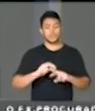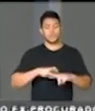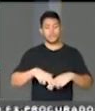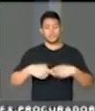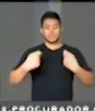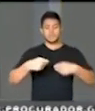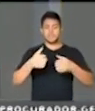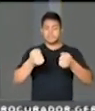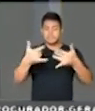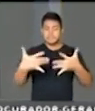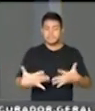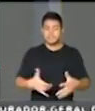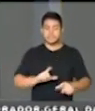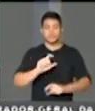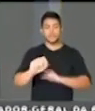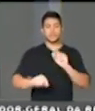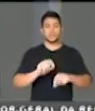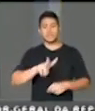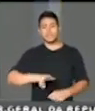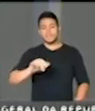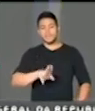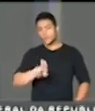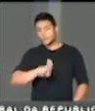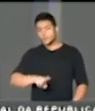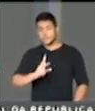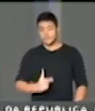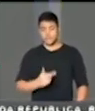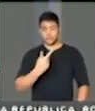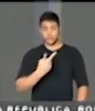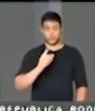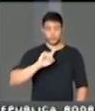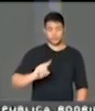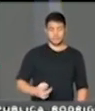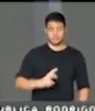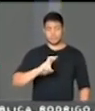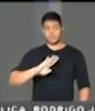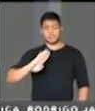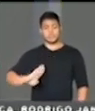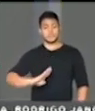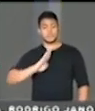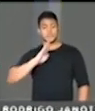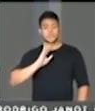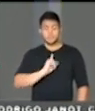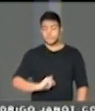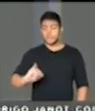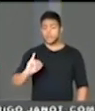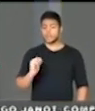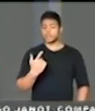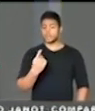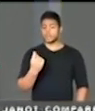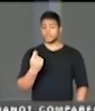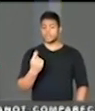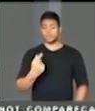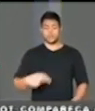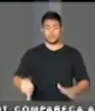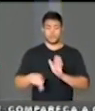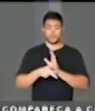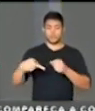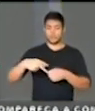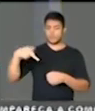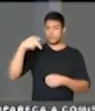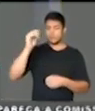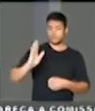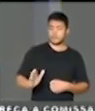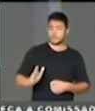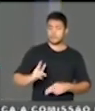iria fazer com 2,5 bilhões de recursos da Petrobras que ele queria colocar para uma entidade da